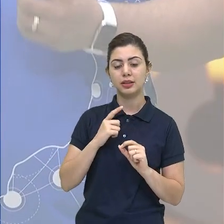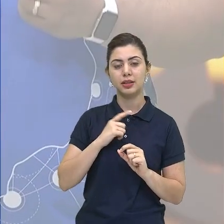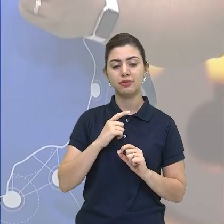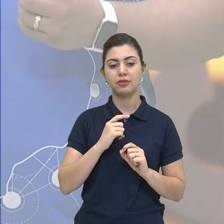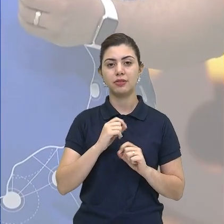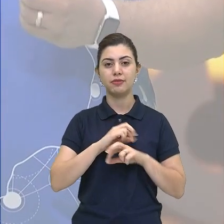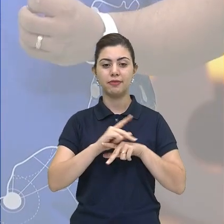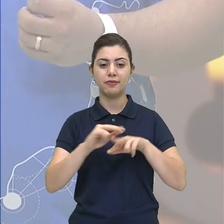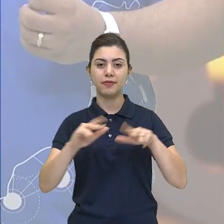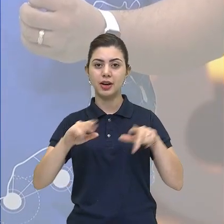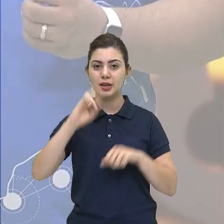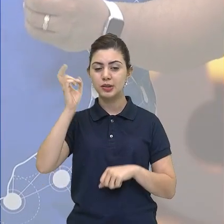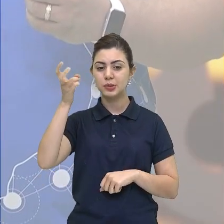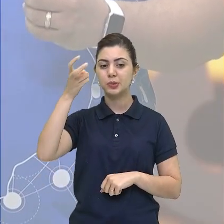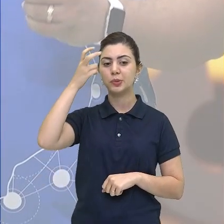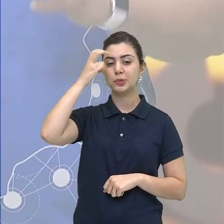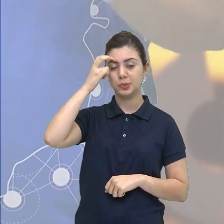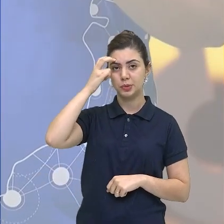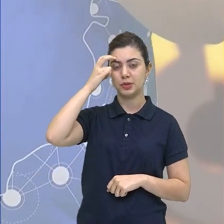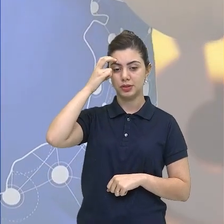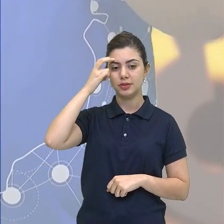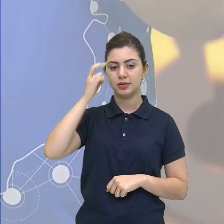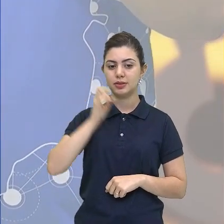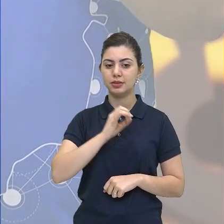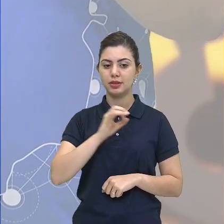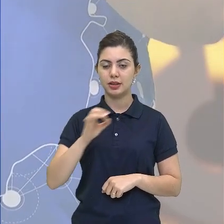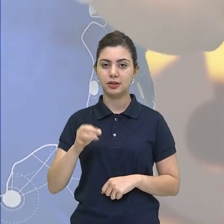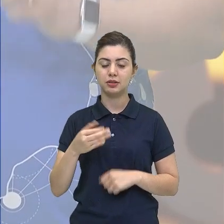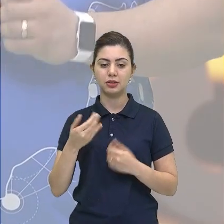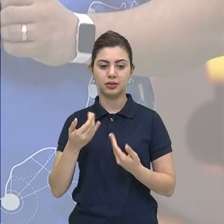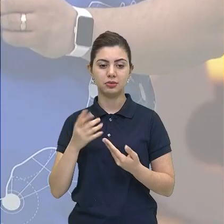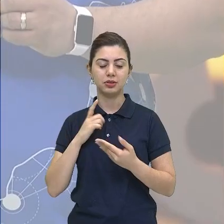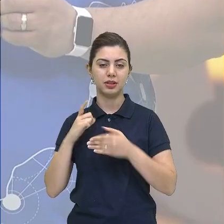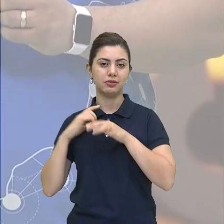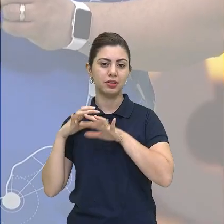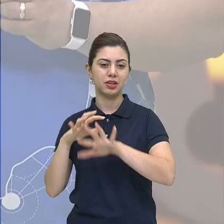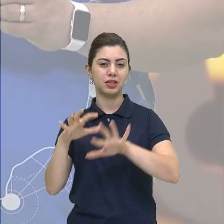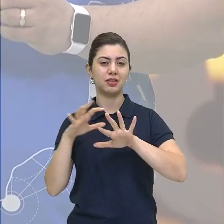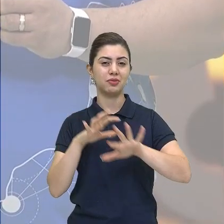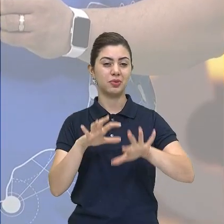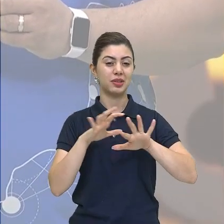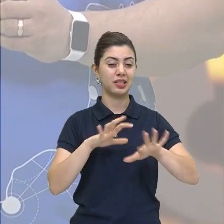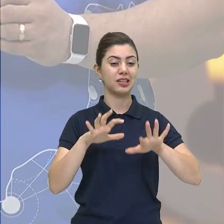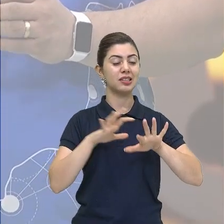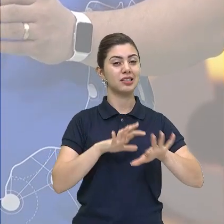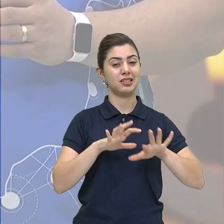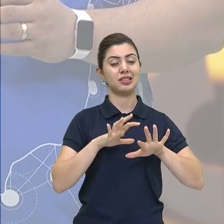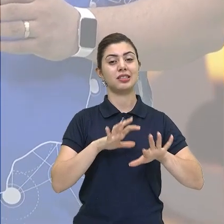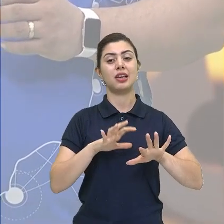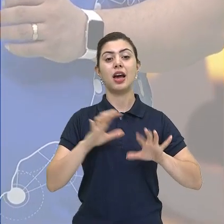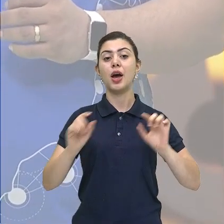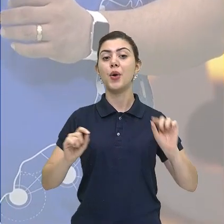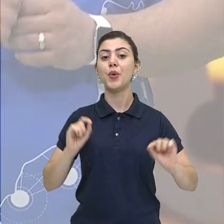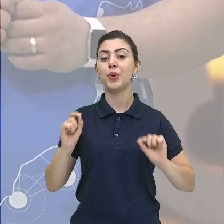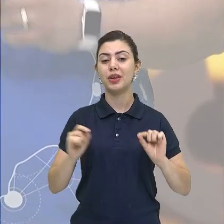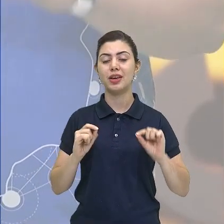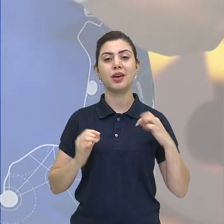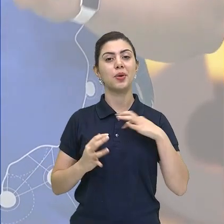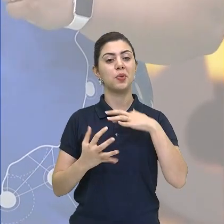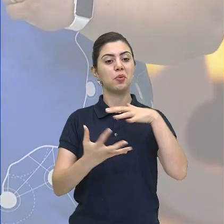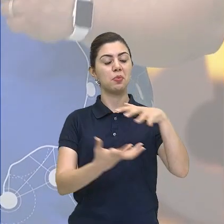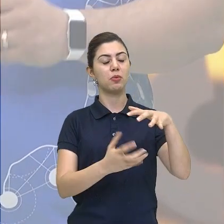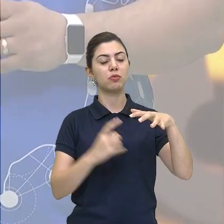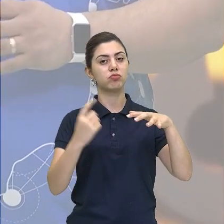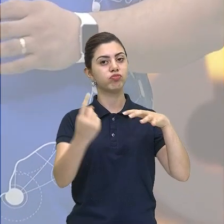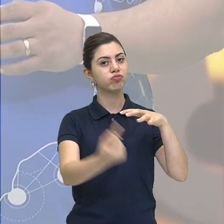culturas complexas, certo? E diversificadas que influenciaram profundamente